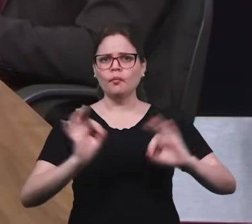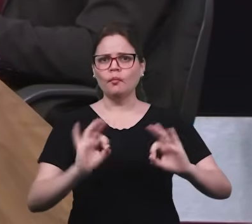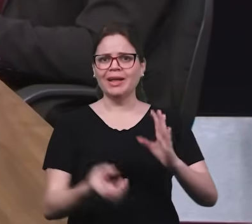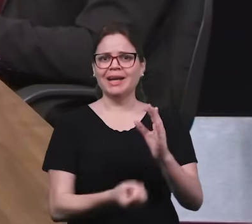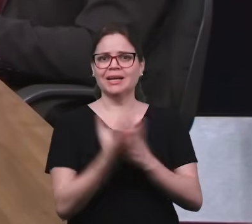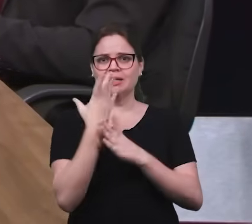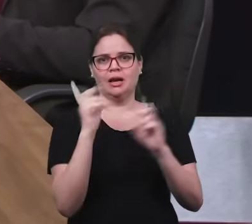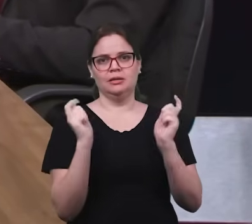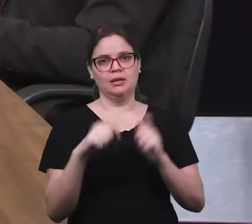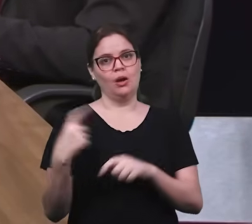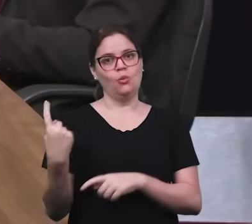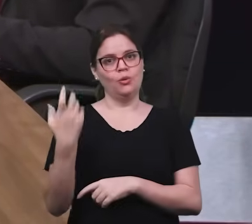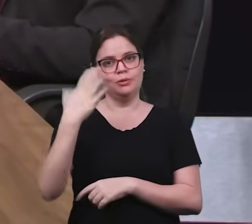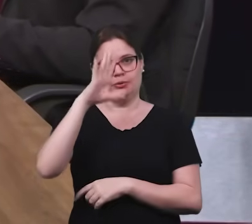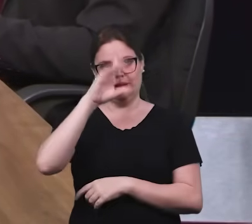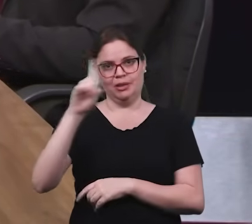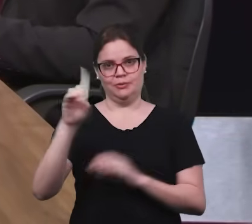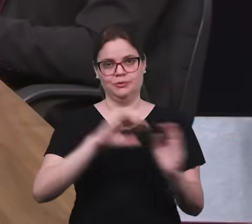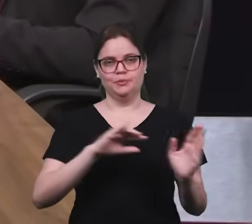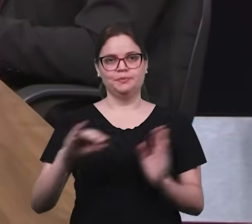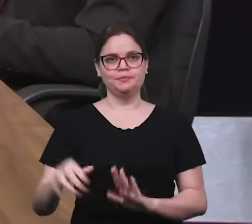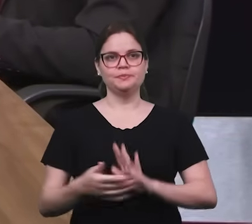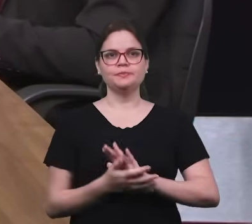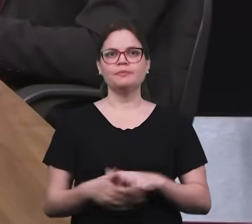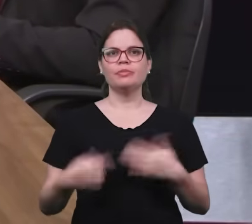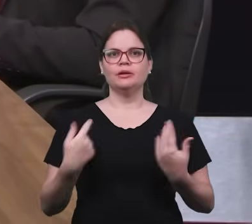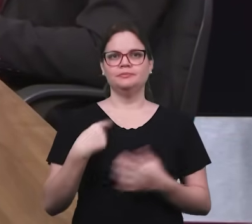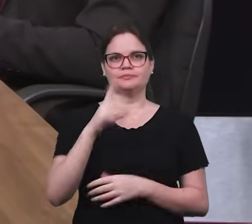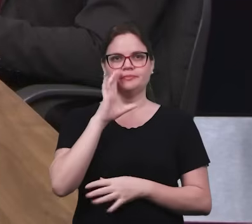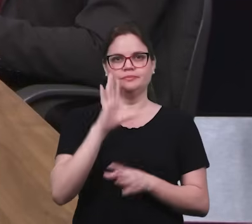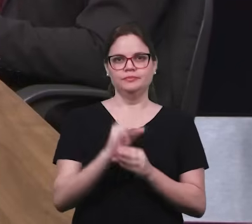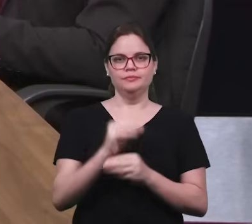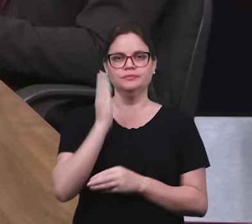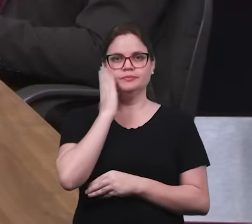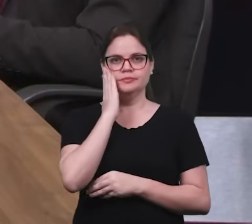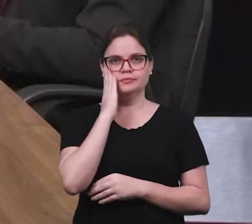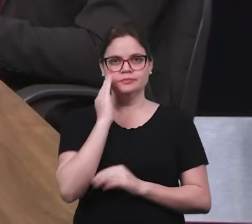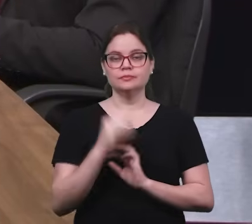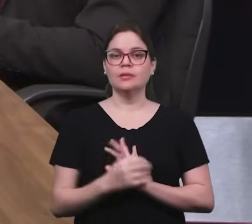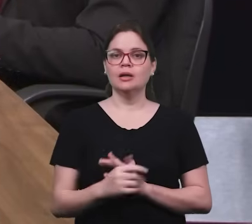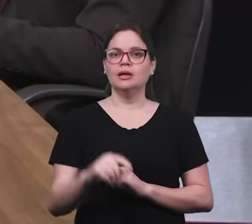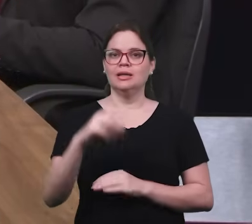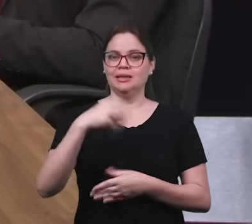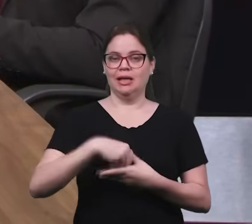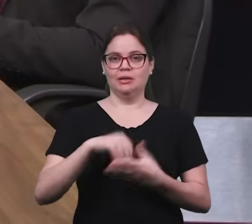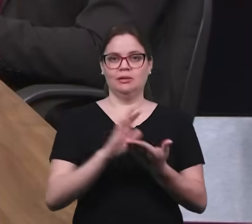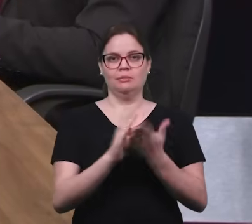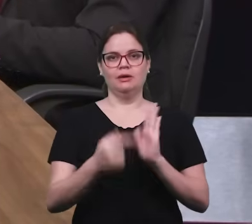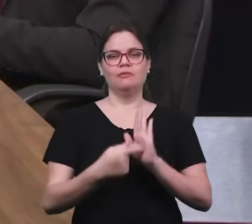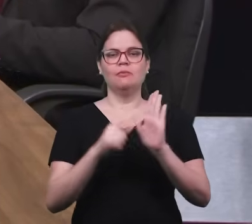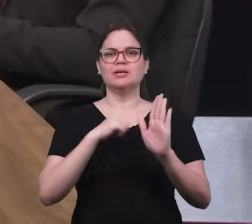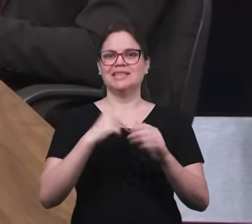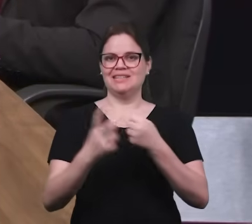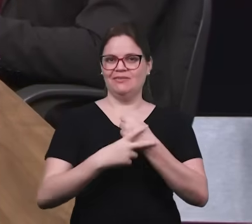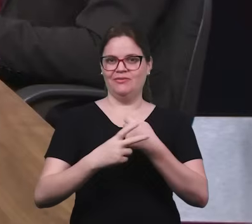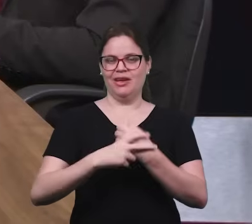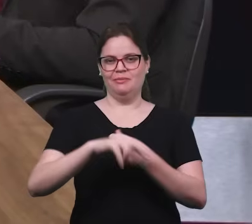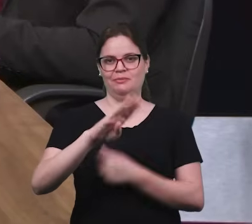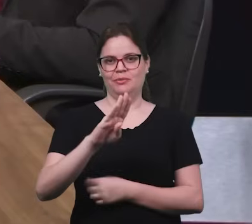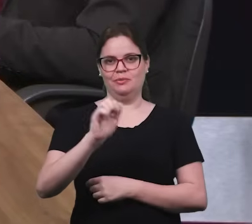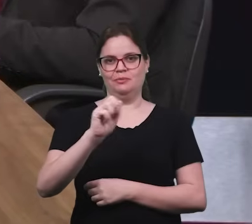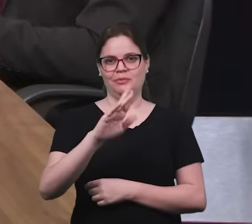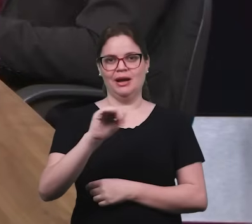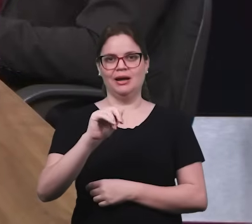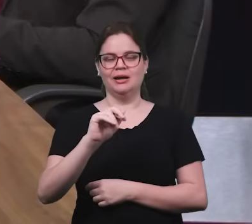no último episódio, e vamos ver que pouquíssimas vezes vai surgir este verbo na palavra de Deus. Uma delas está